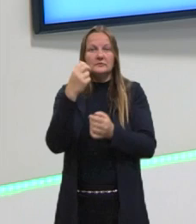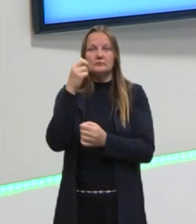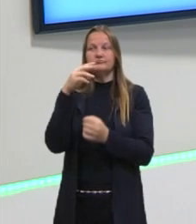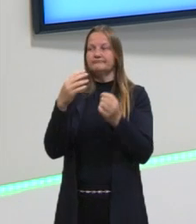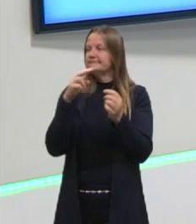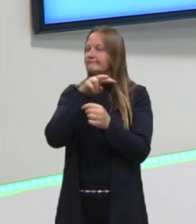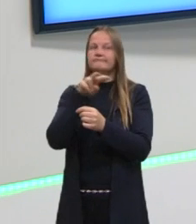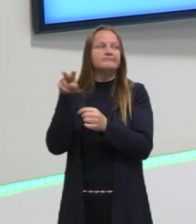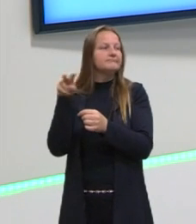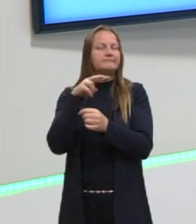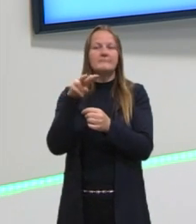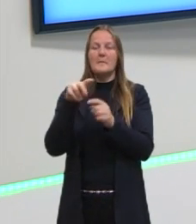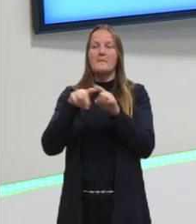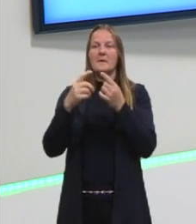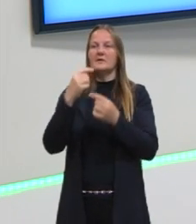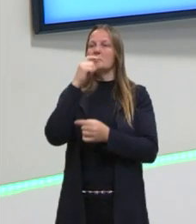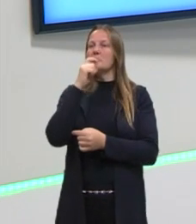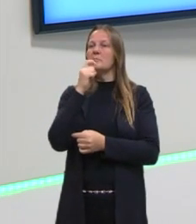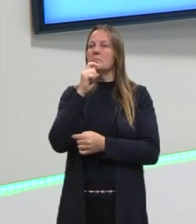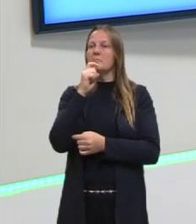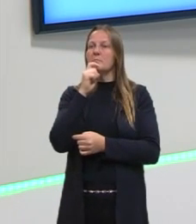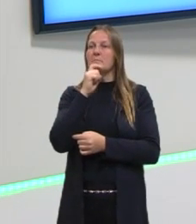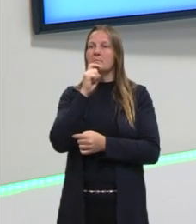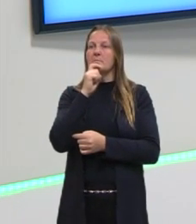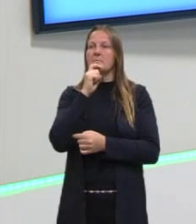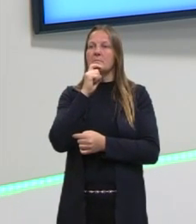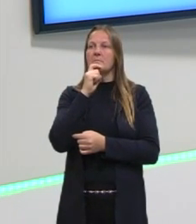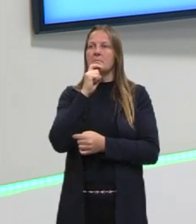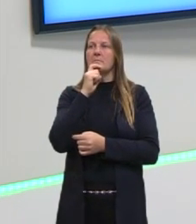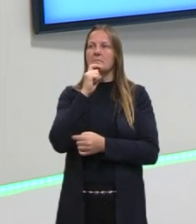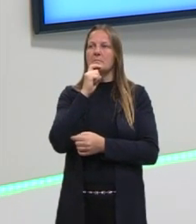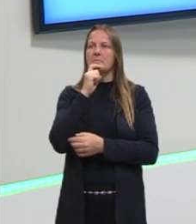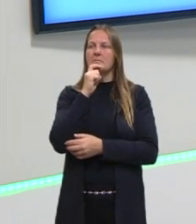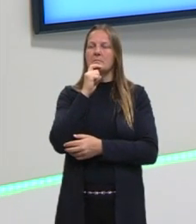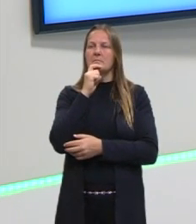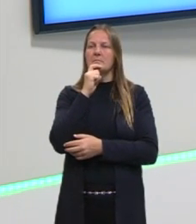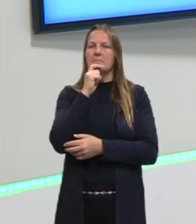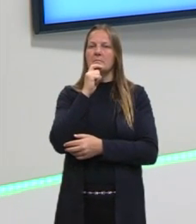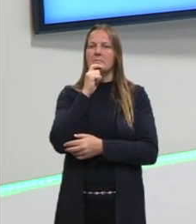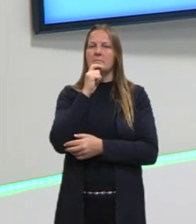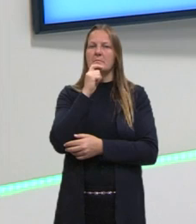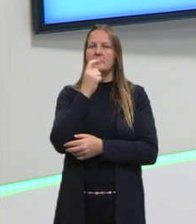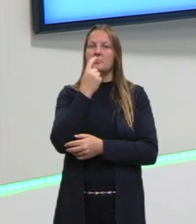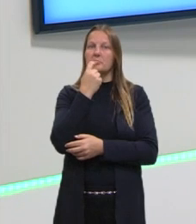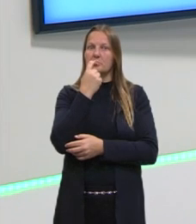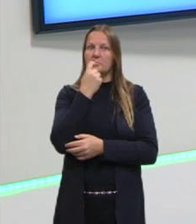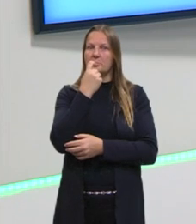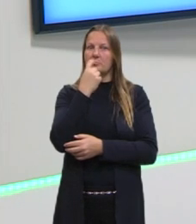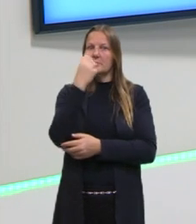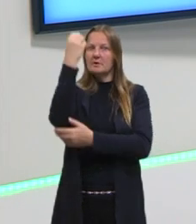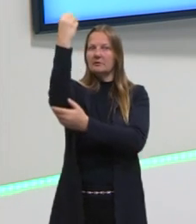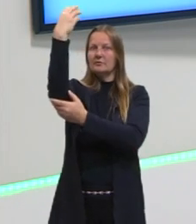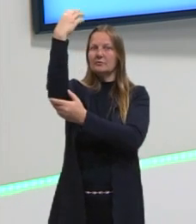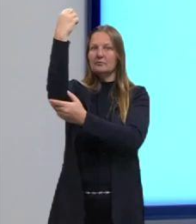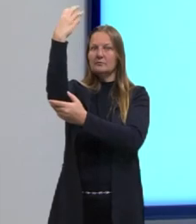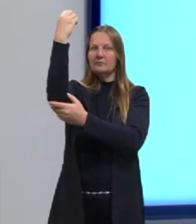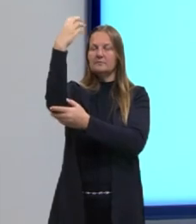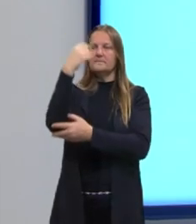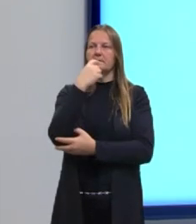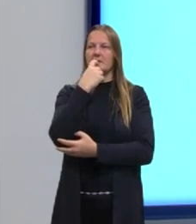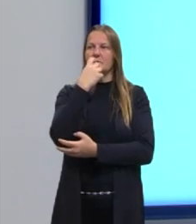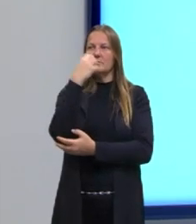ao redor e tal mas quando ele está verde nós temos que parar para deixar espaço para os outros carros passarem